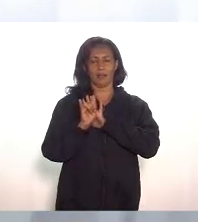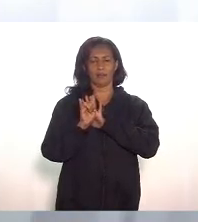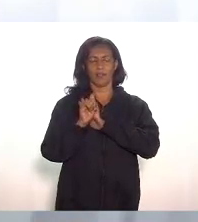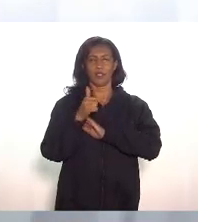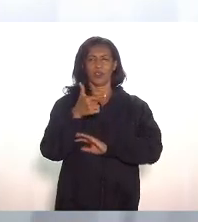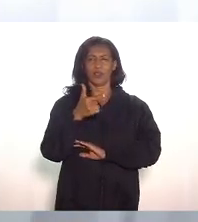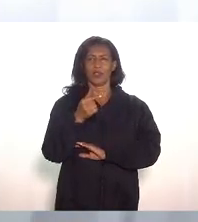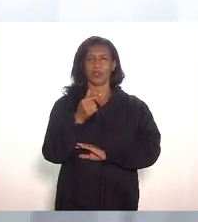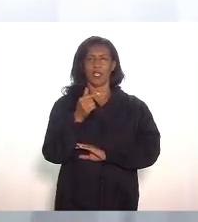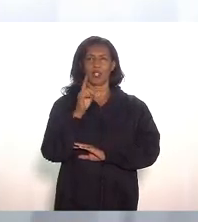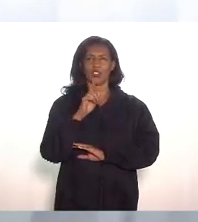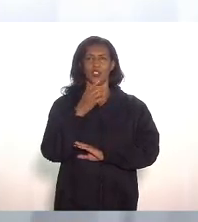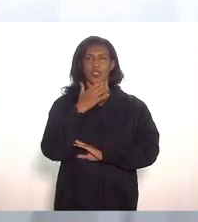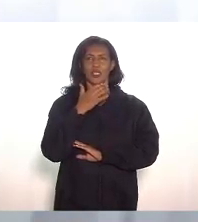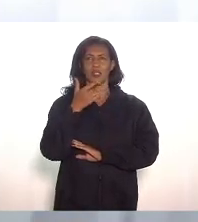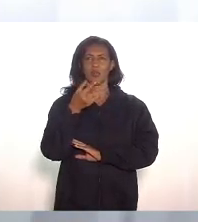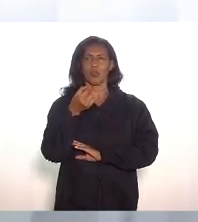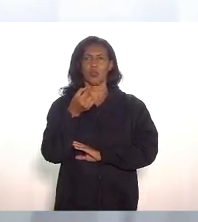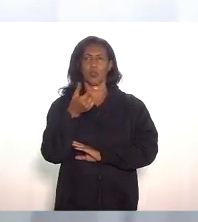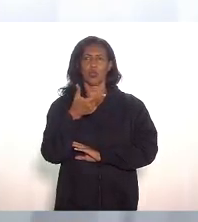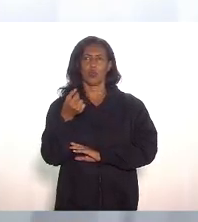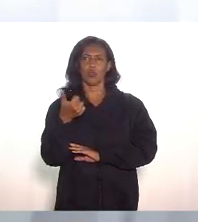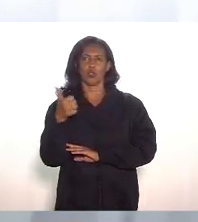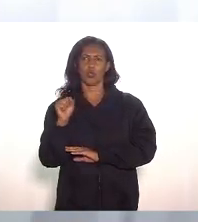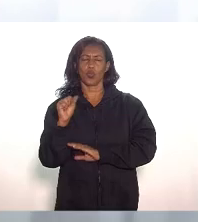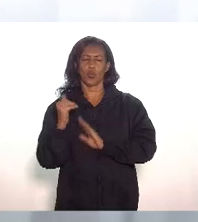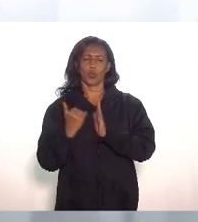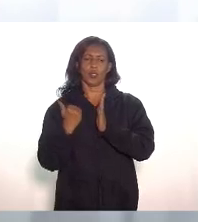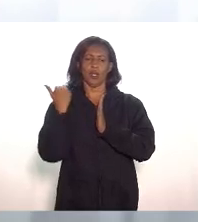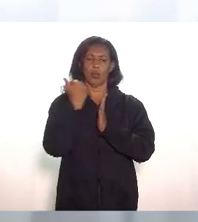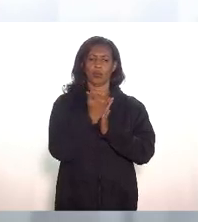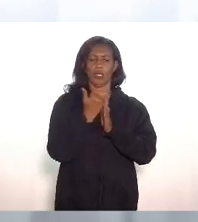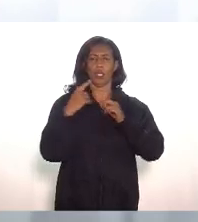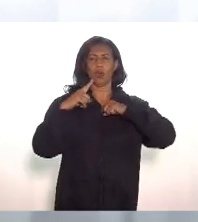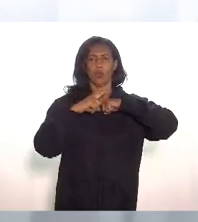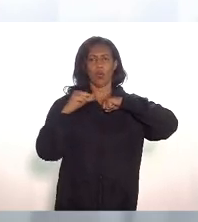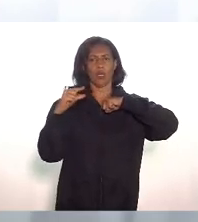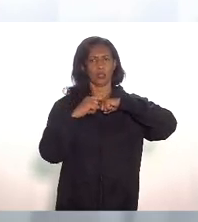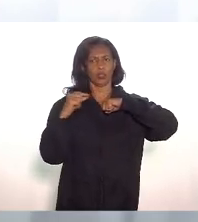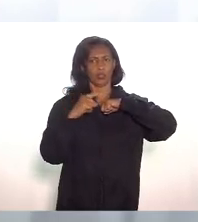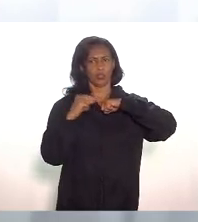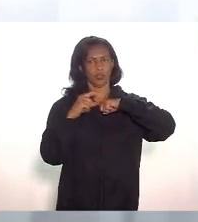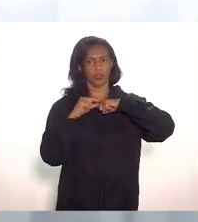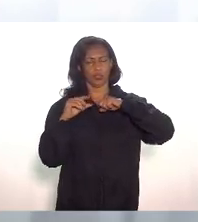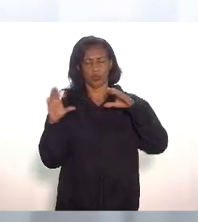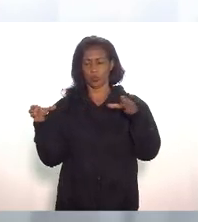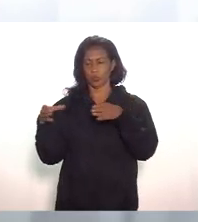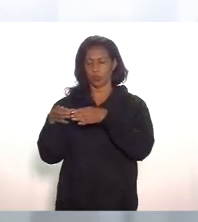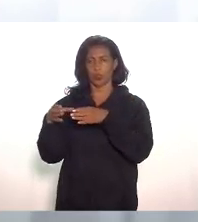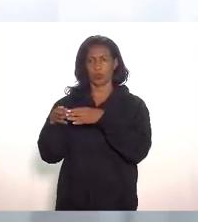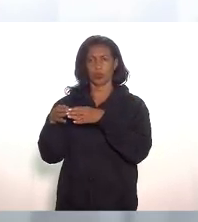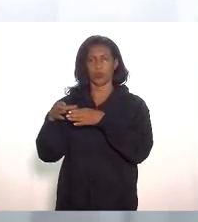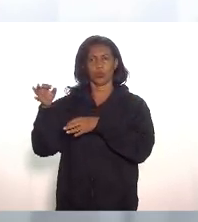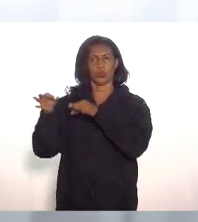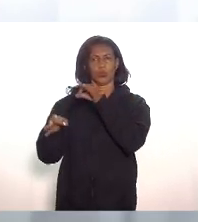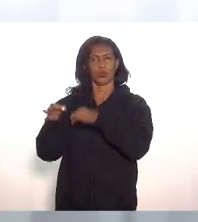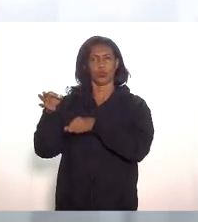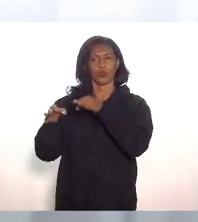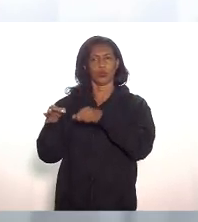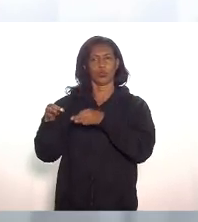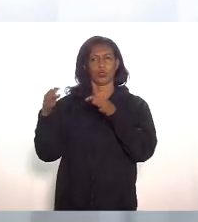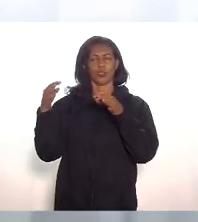de 2018, bem como inclui o parágrafo único ao referido artigo. Pendente de parecer das comissões de Constituição e Justiça, de